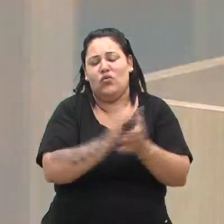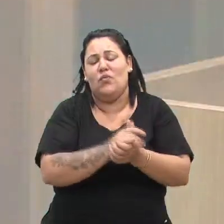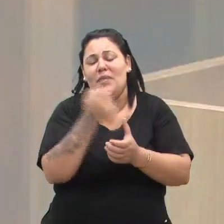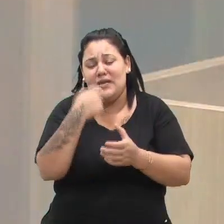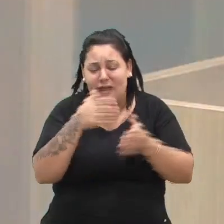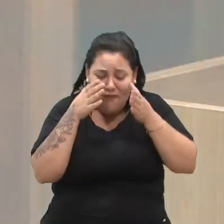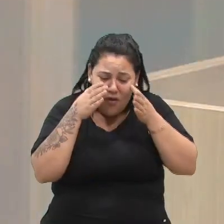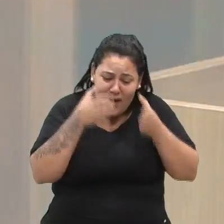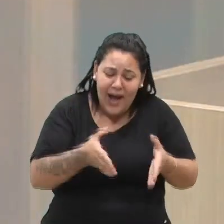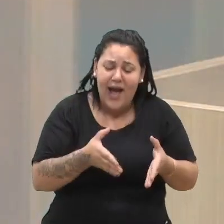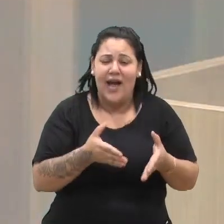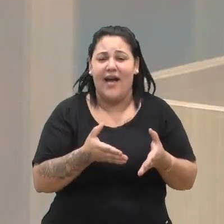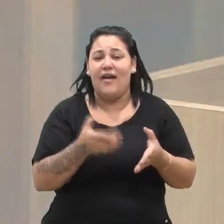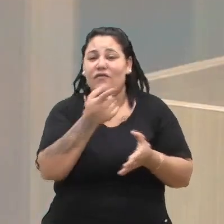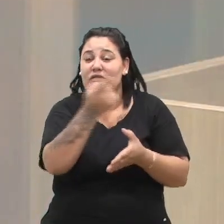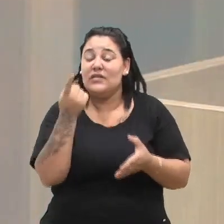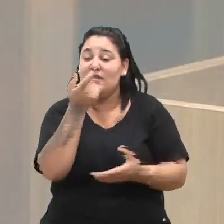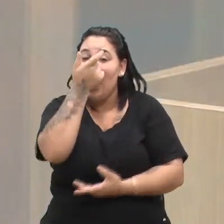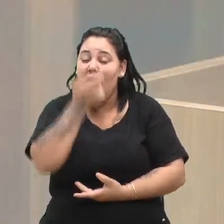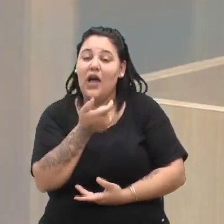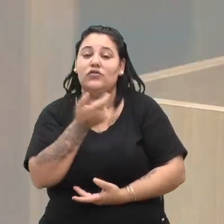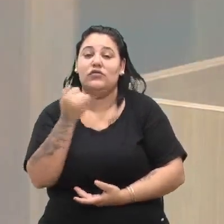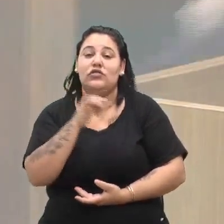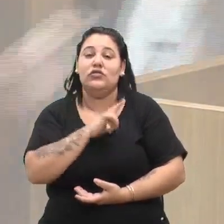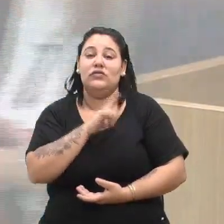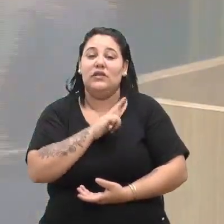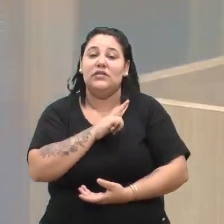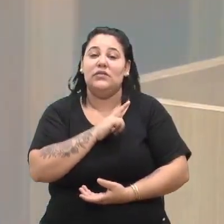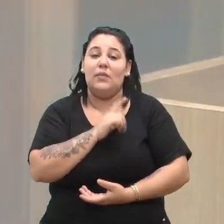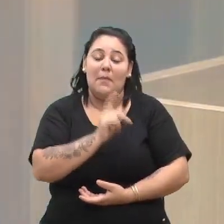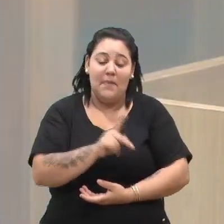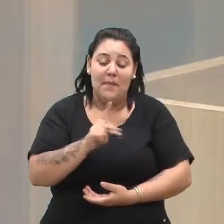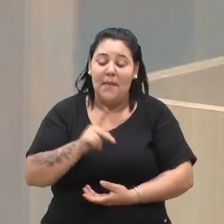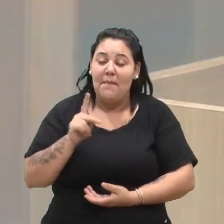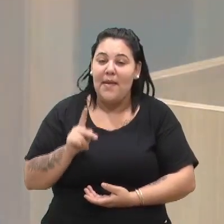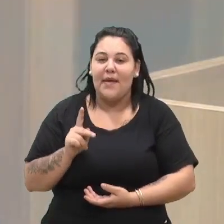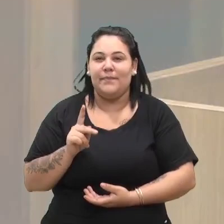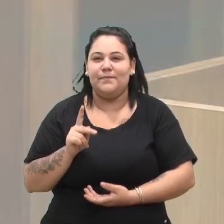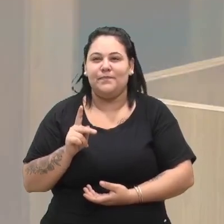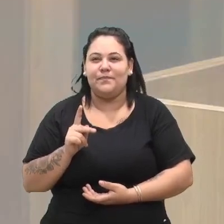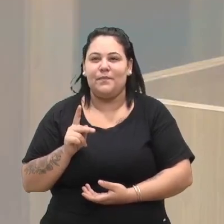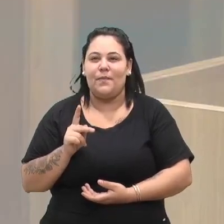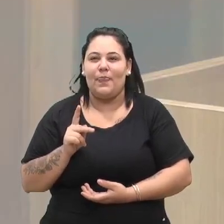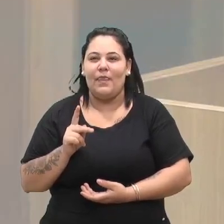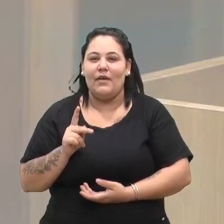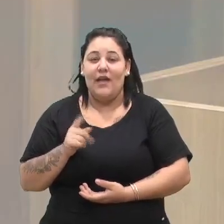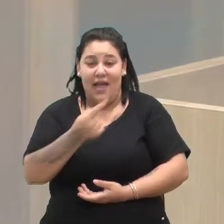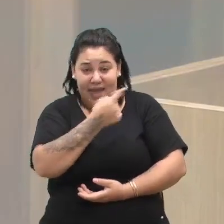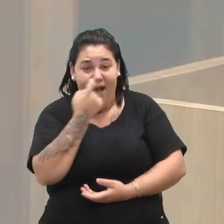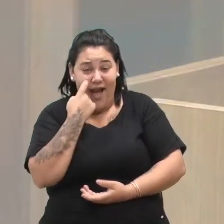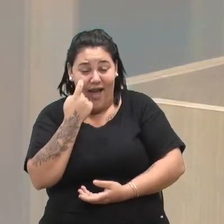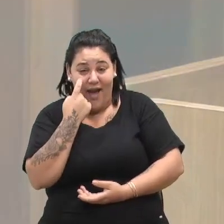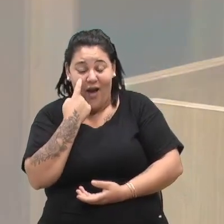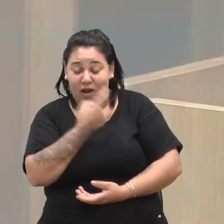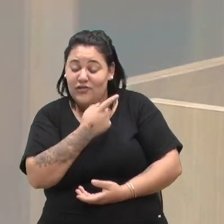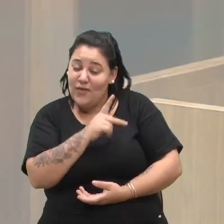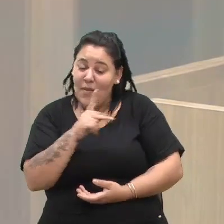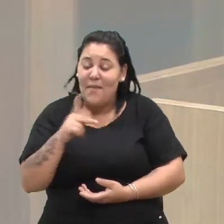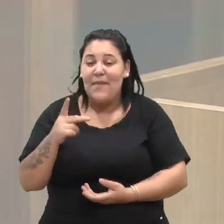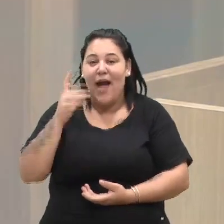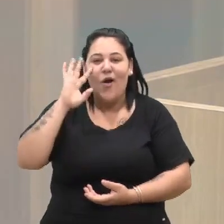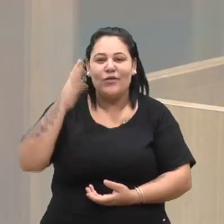acham que se tivesse uma PPP ali, ia acontecer isso?